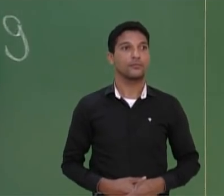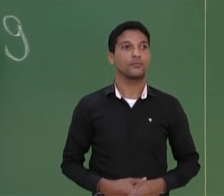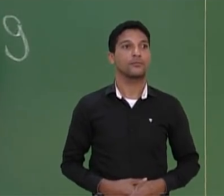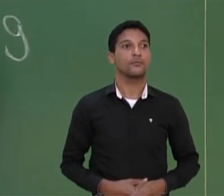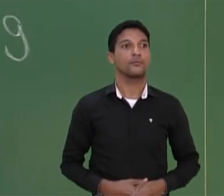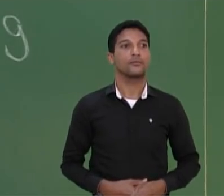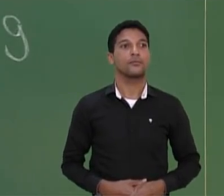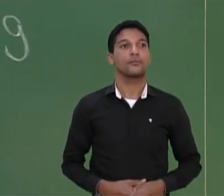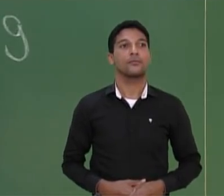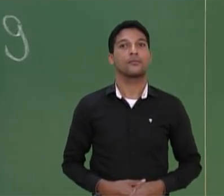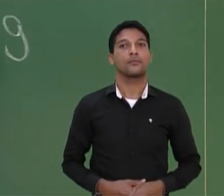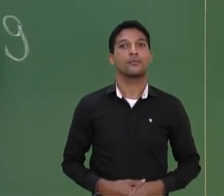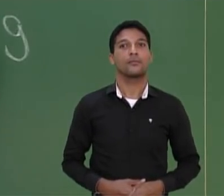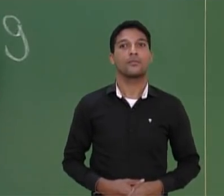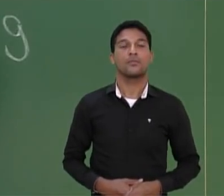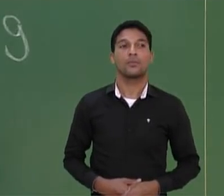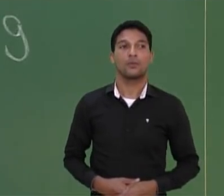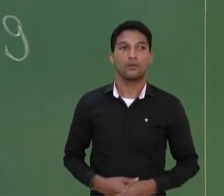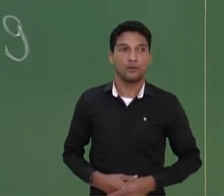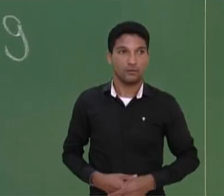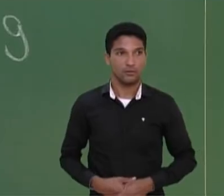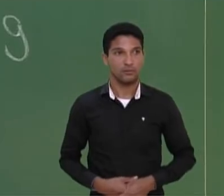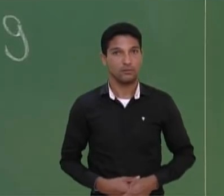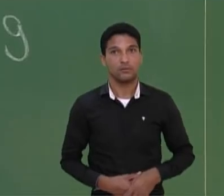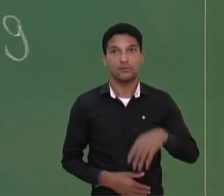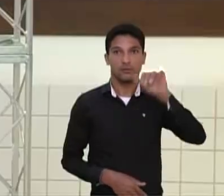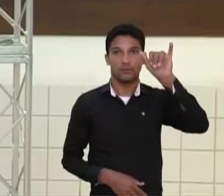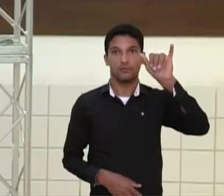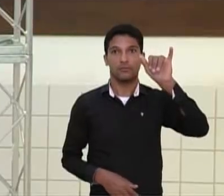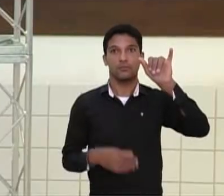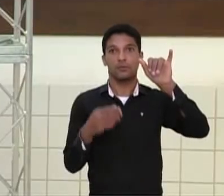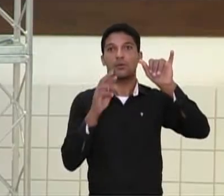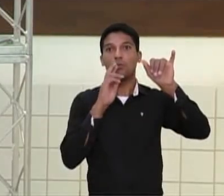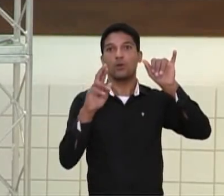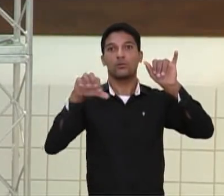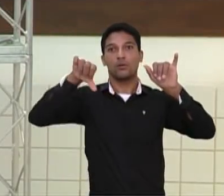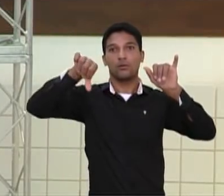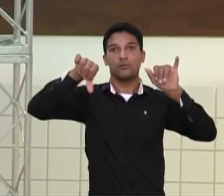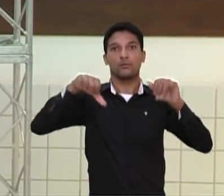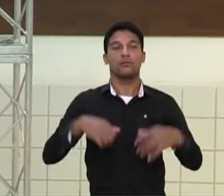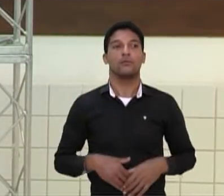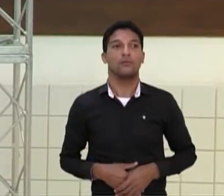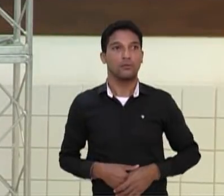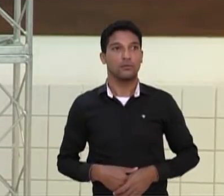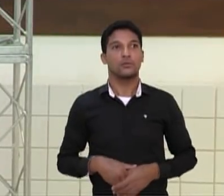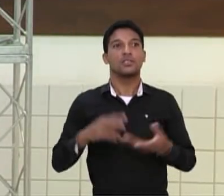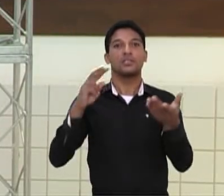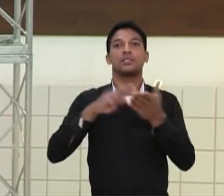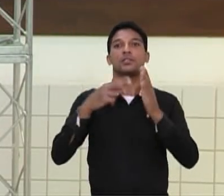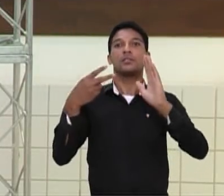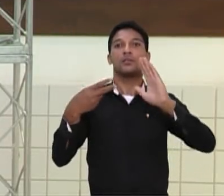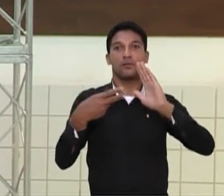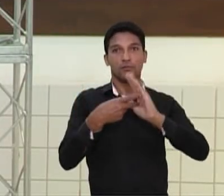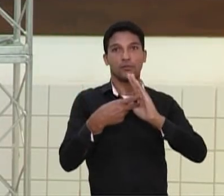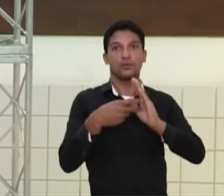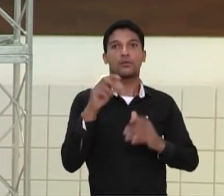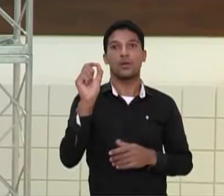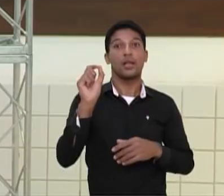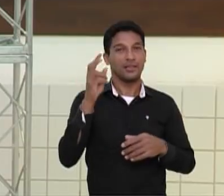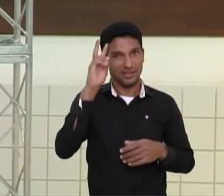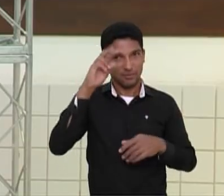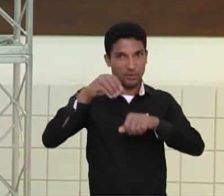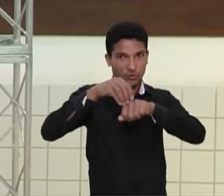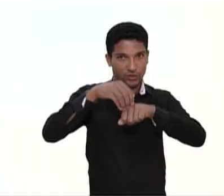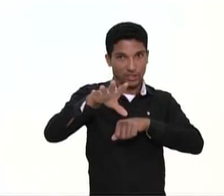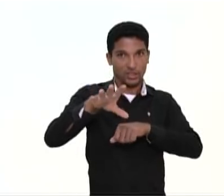identificar. O y do vértice é igual a 9. O que isso indica? Como foi dada a dica para você